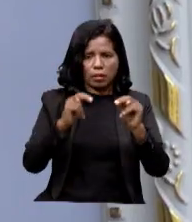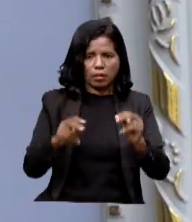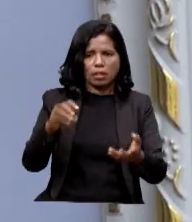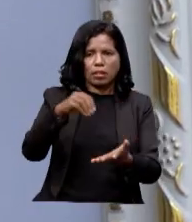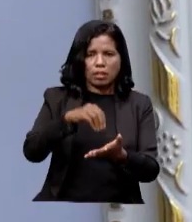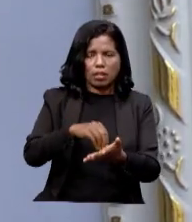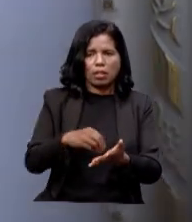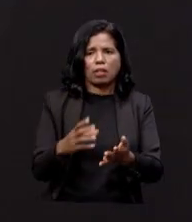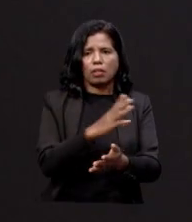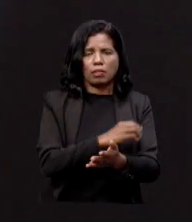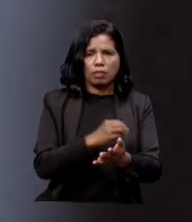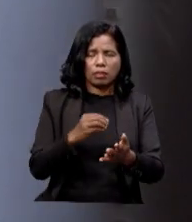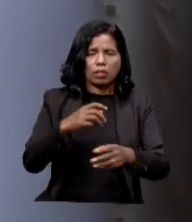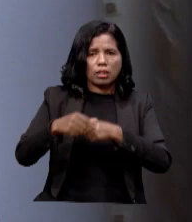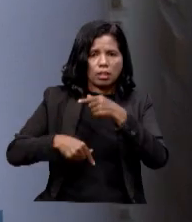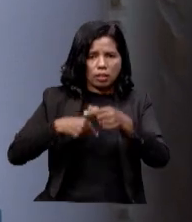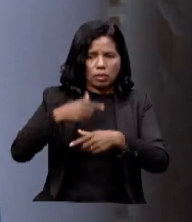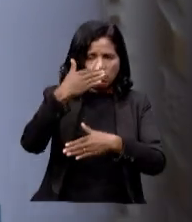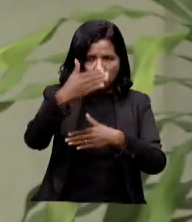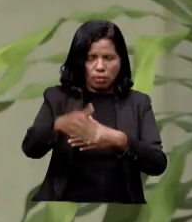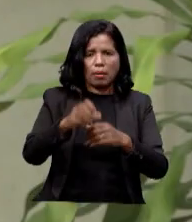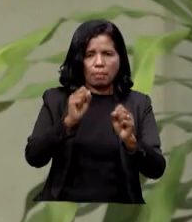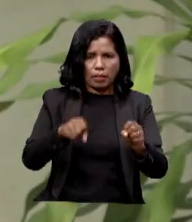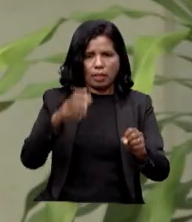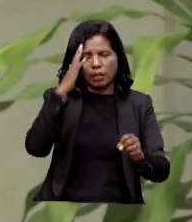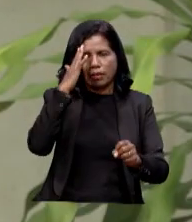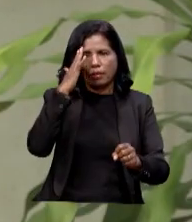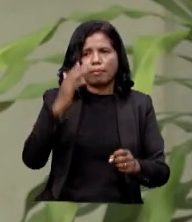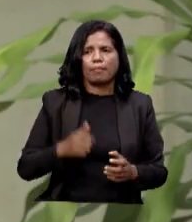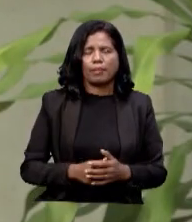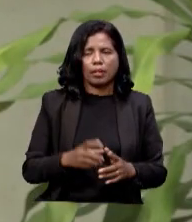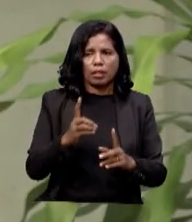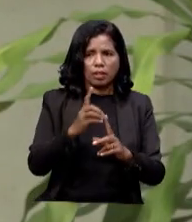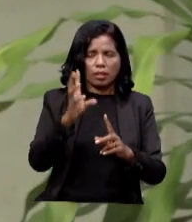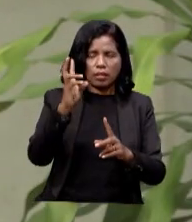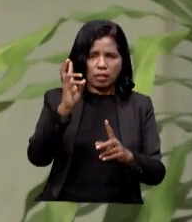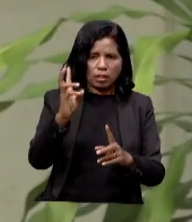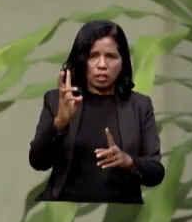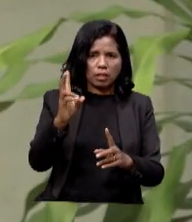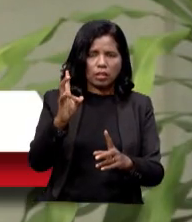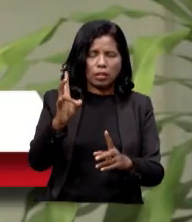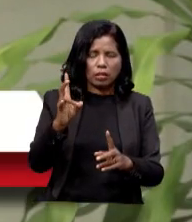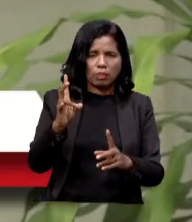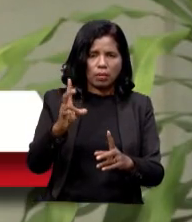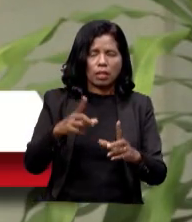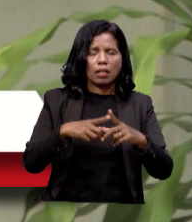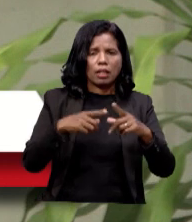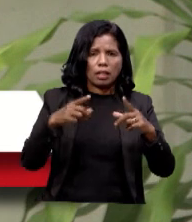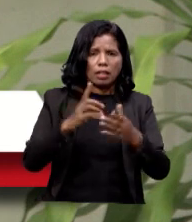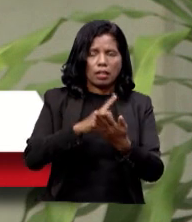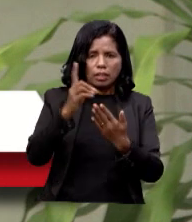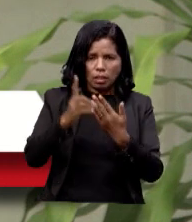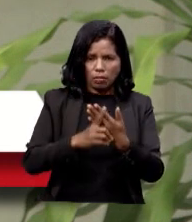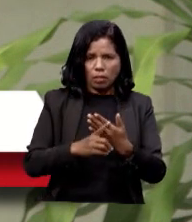memória Hirakne, a tu geração Tirmai, Bele Atene. Loron Hito, dezembro, anessa data histórica ba Timor-Leste também, e loron